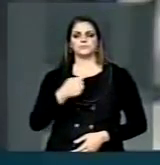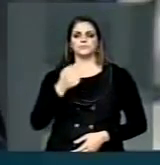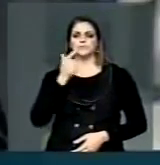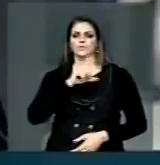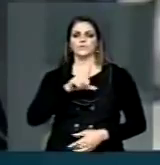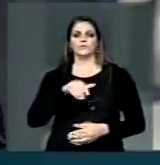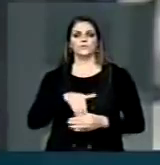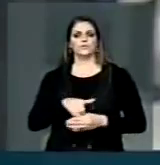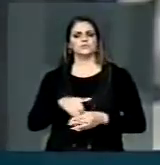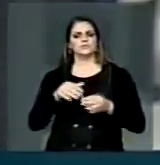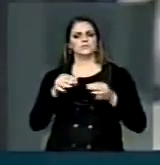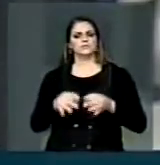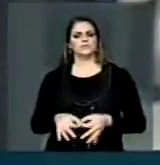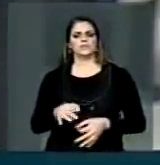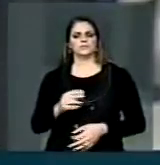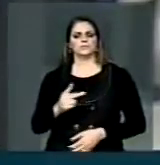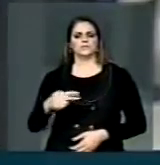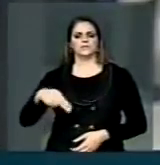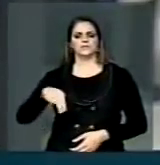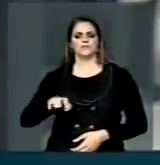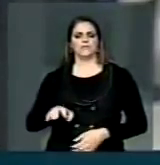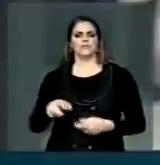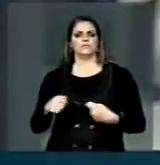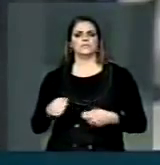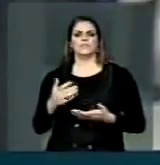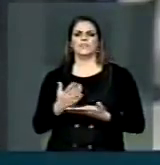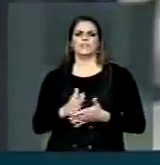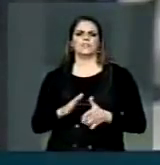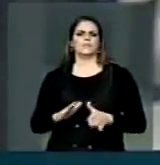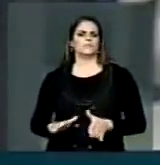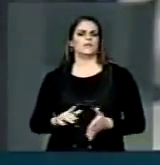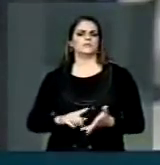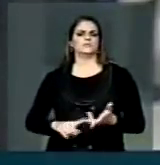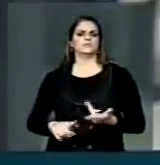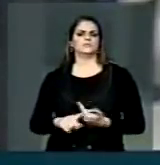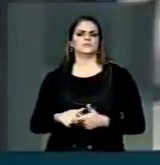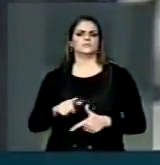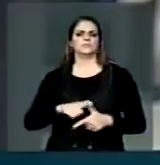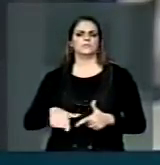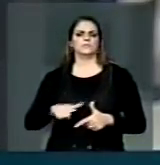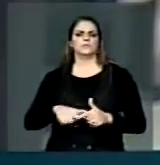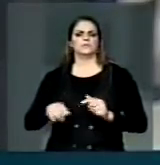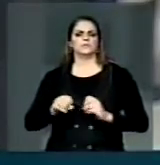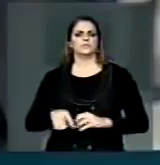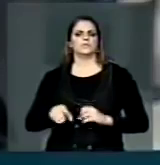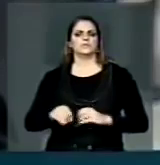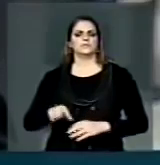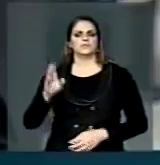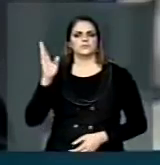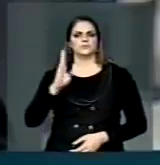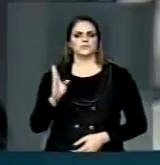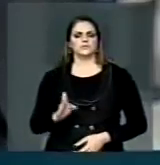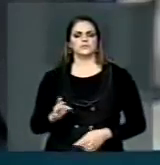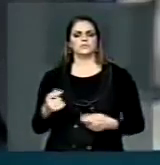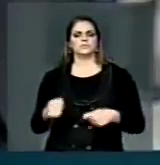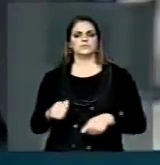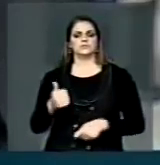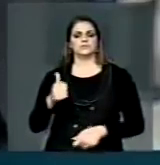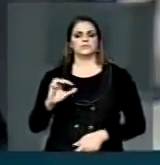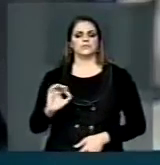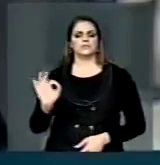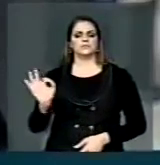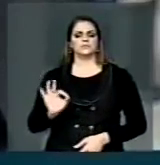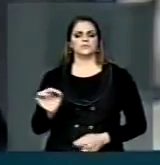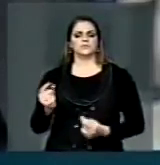votação definitiva do plano para a erradicação do analfabetismo, para que a gente tenha a determinação de 10% do